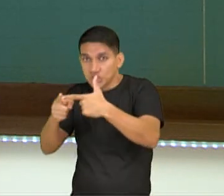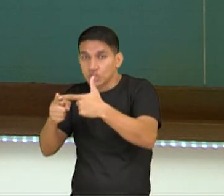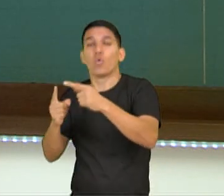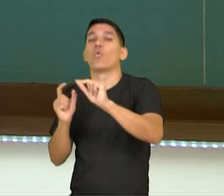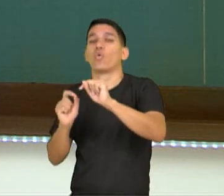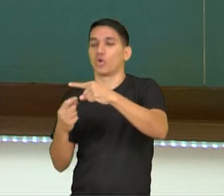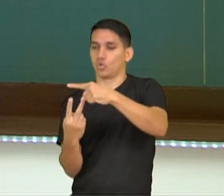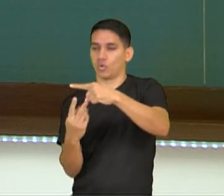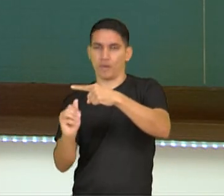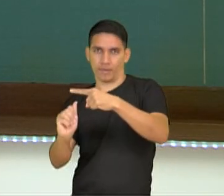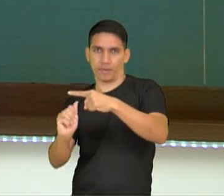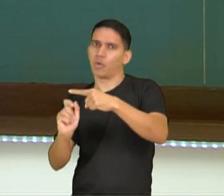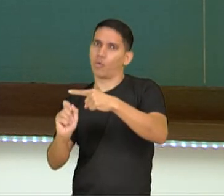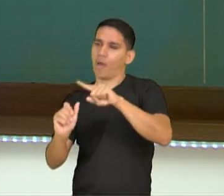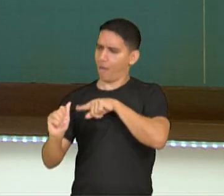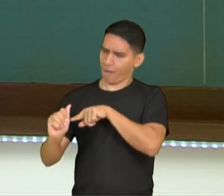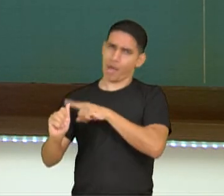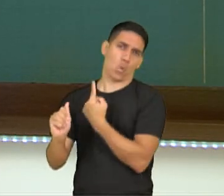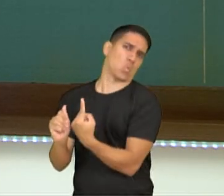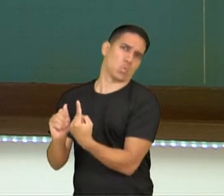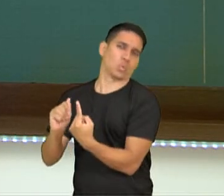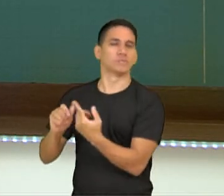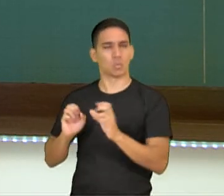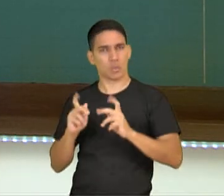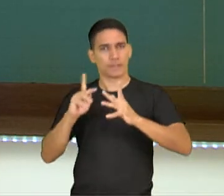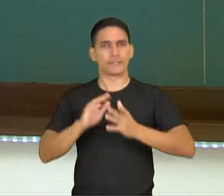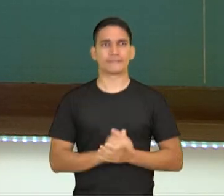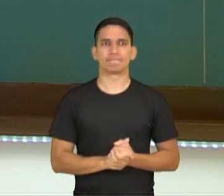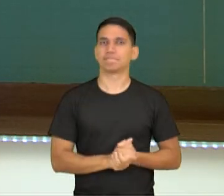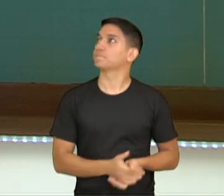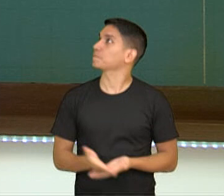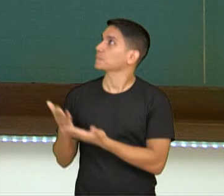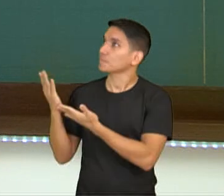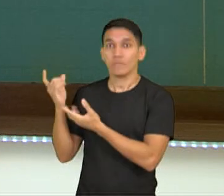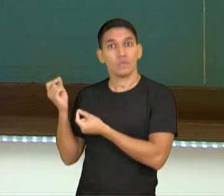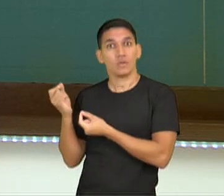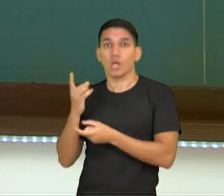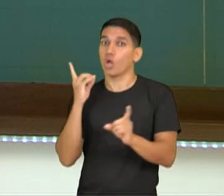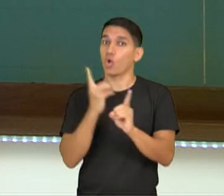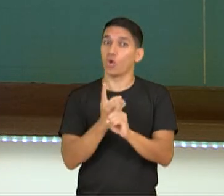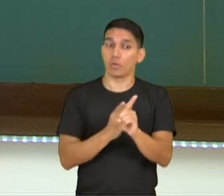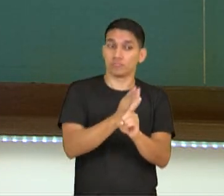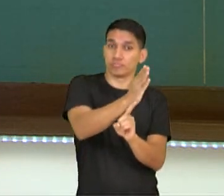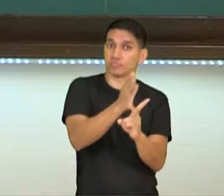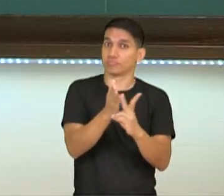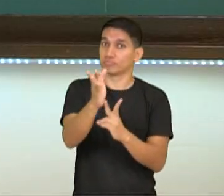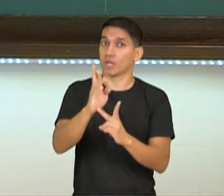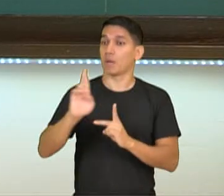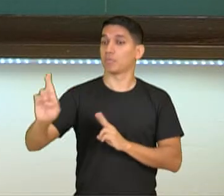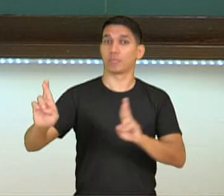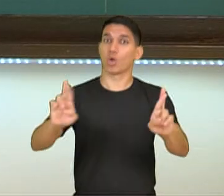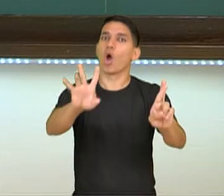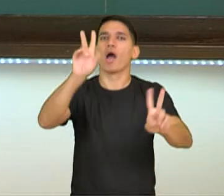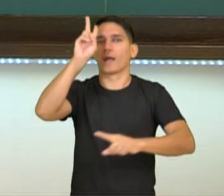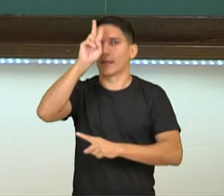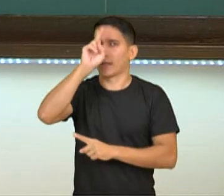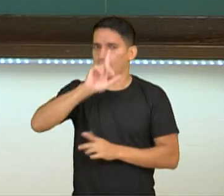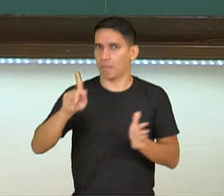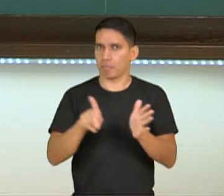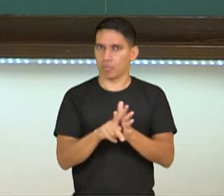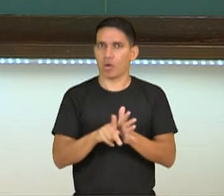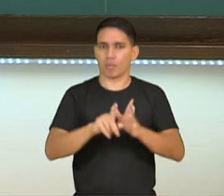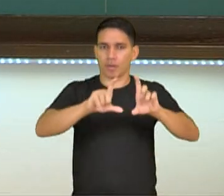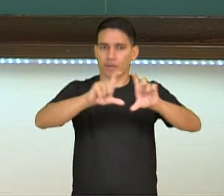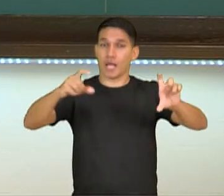2 vezes o a, que o a é 1, né? Agora, nós vamos encontrar dois valores. E lembre-se que na equação do